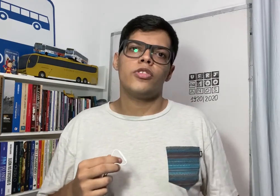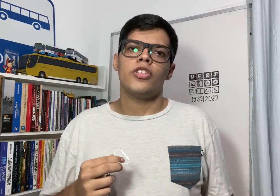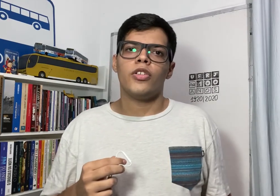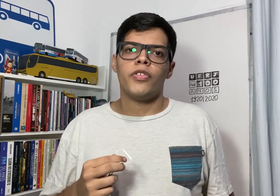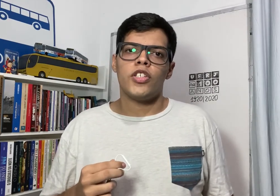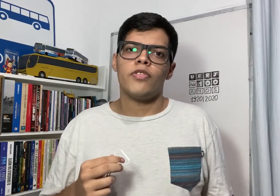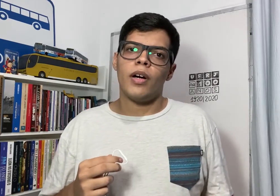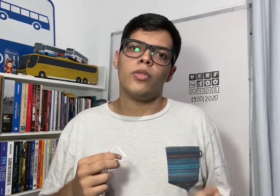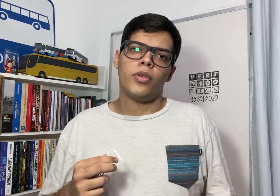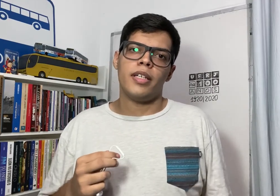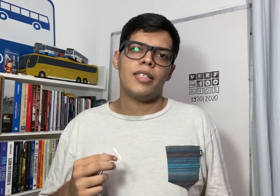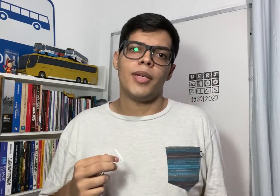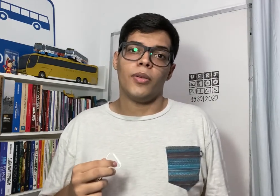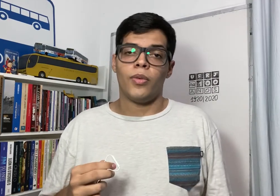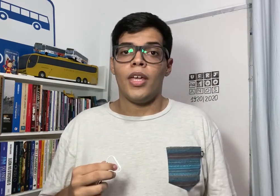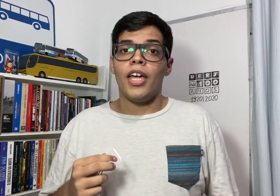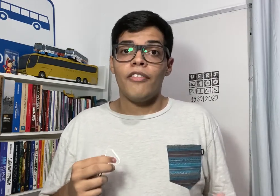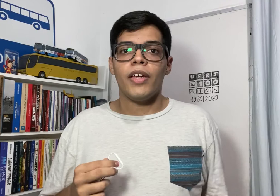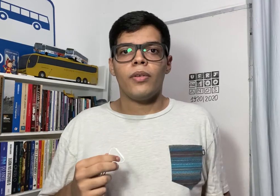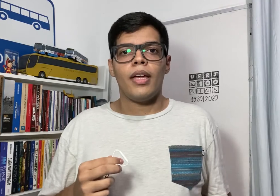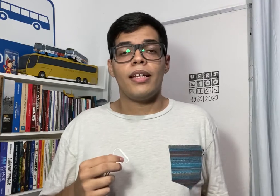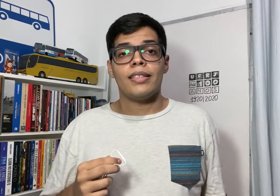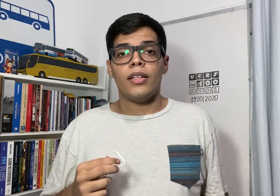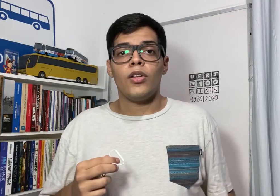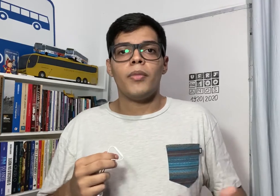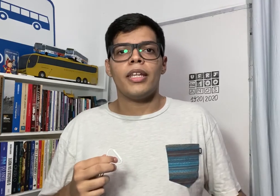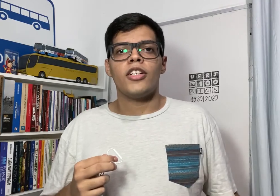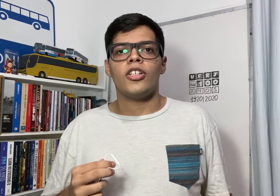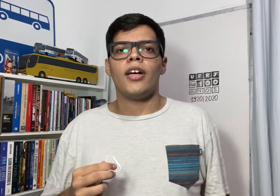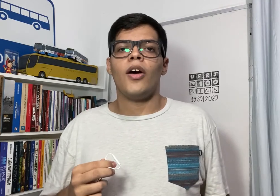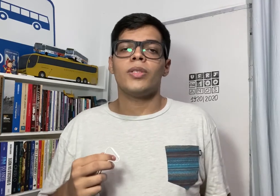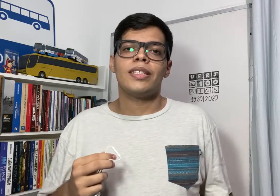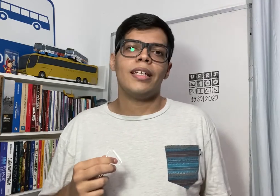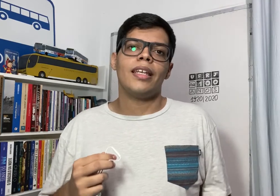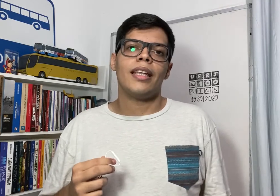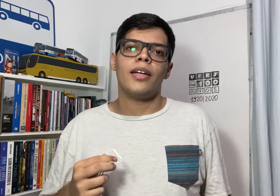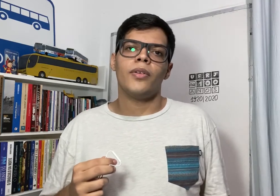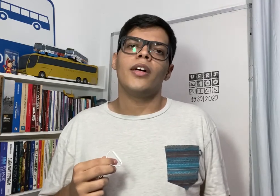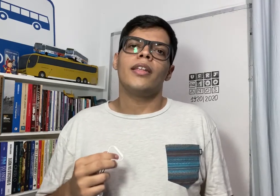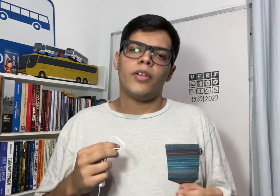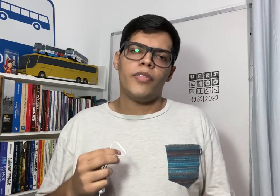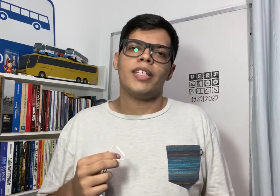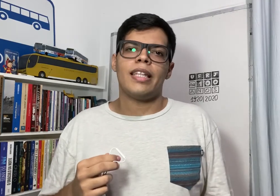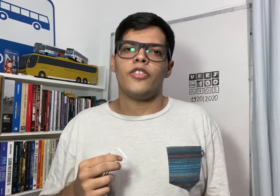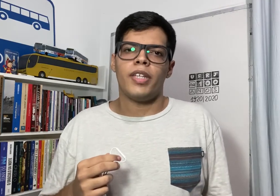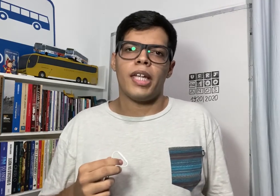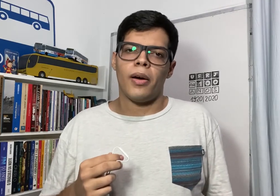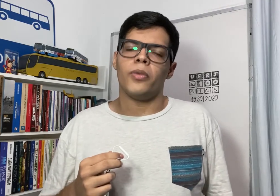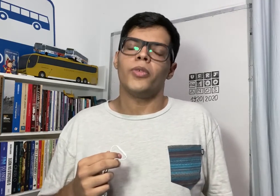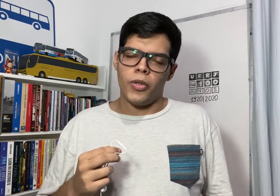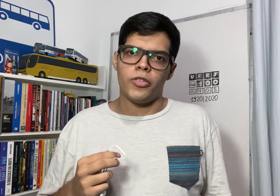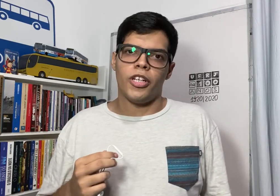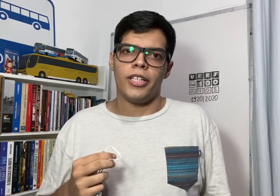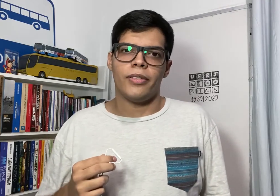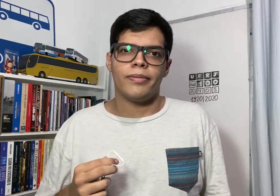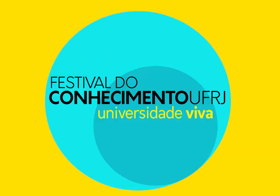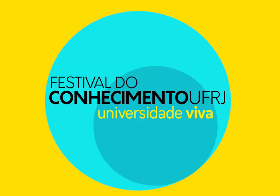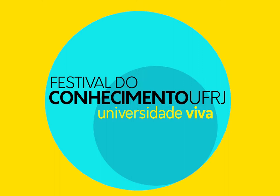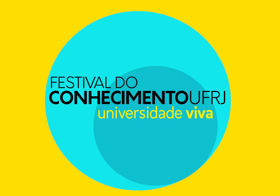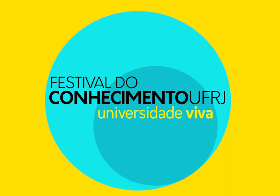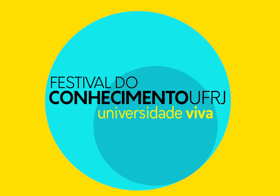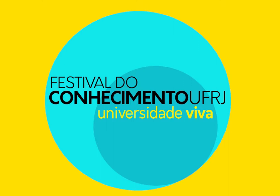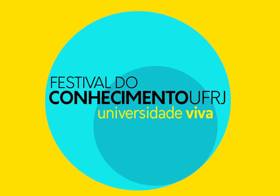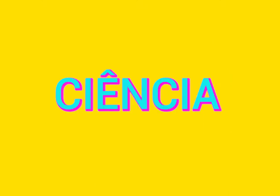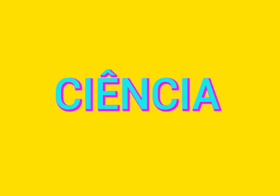primeiro dia do Festival do Conhecimento, evento realizado em homenagem ao centenário da Universidade Federal do Rio de Janeiro.